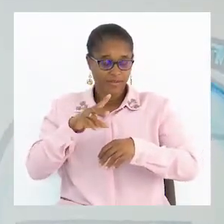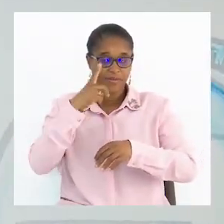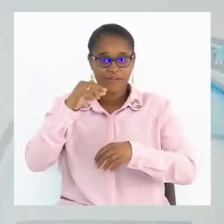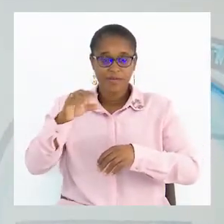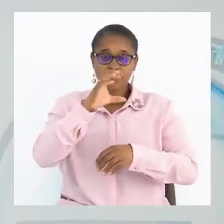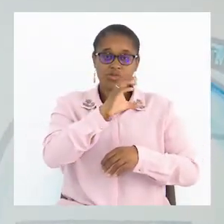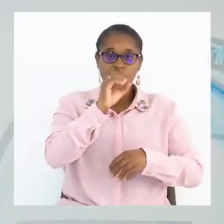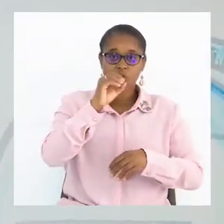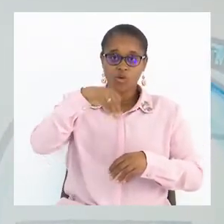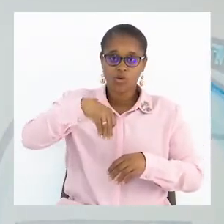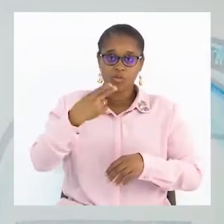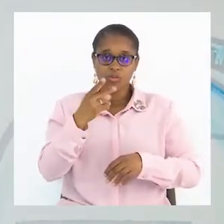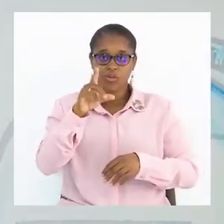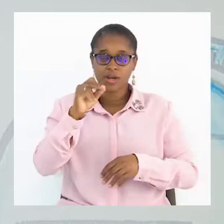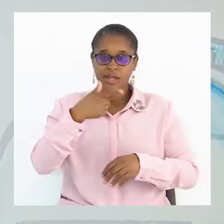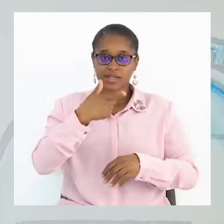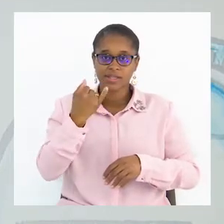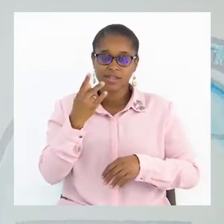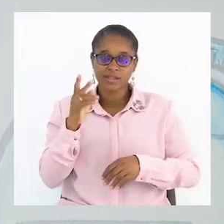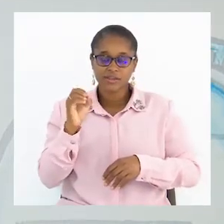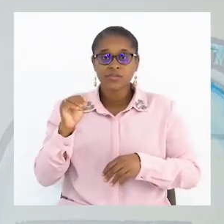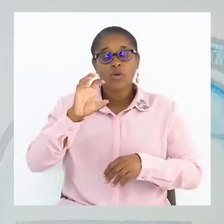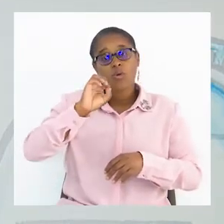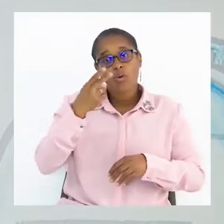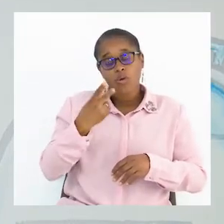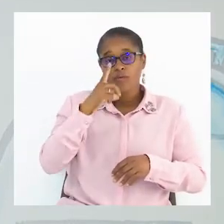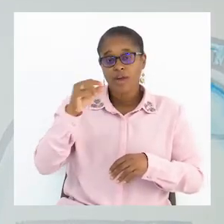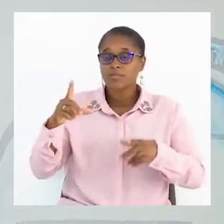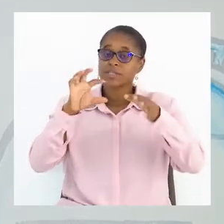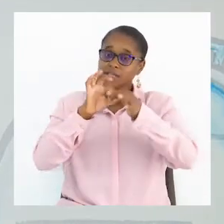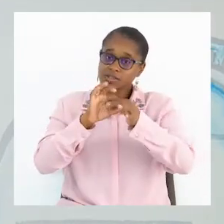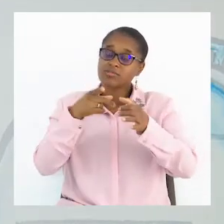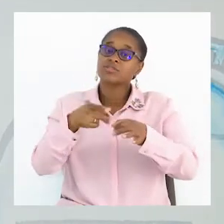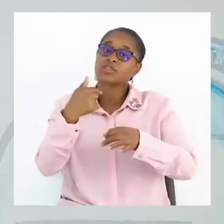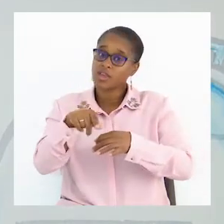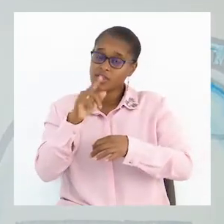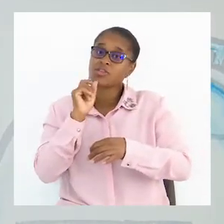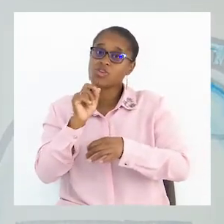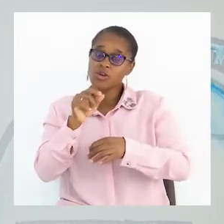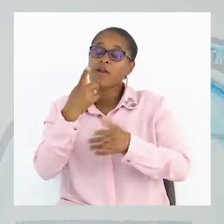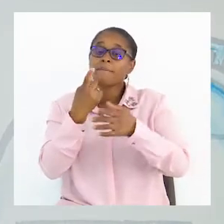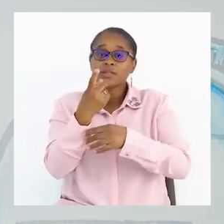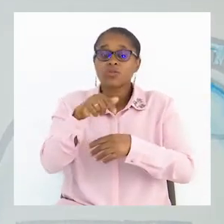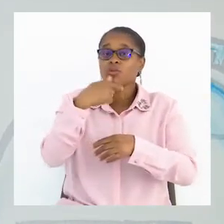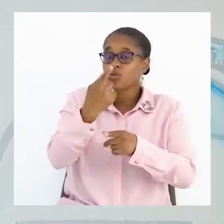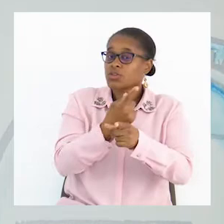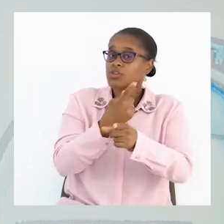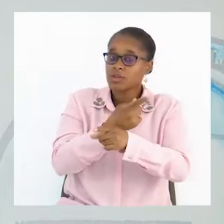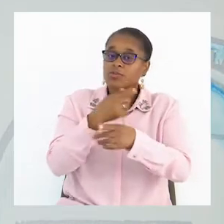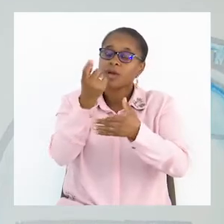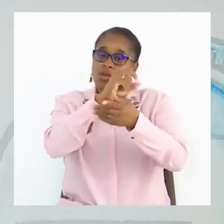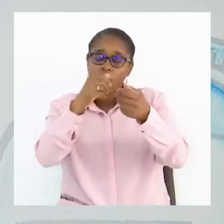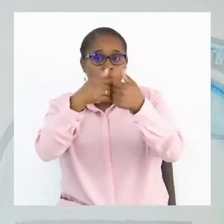verbos copulativos ou de ligação, por isso é que tem esse nome, precisam de outros elementos para completarem,